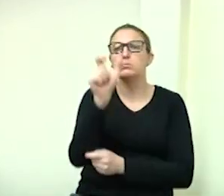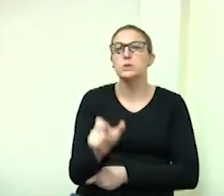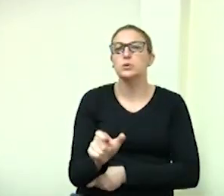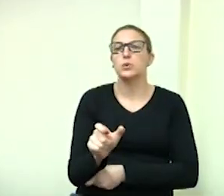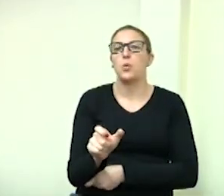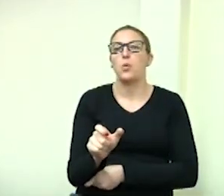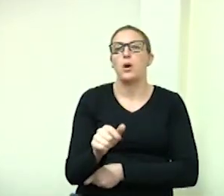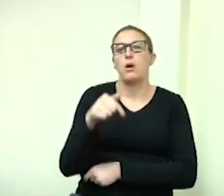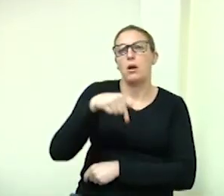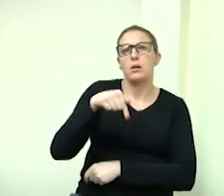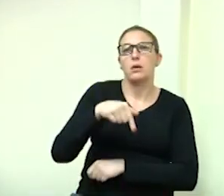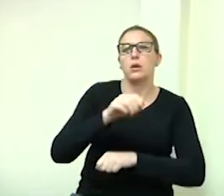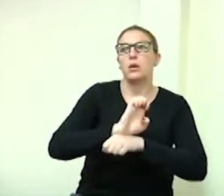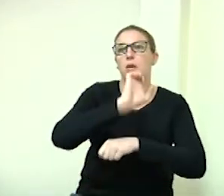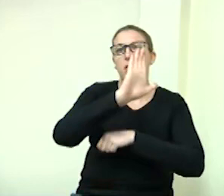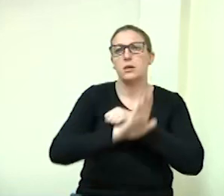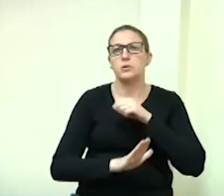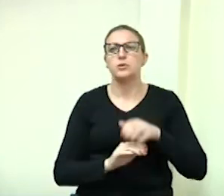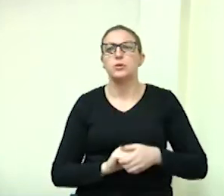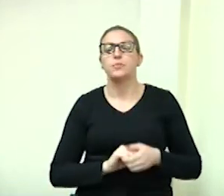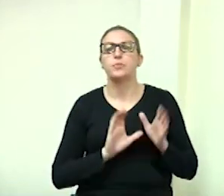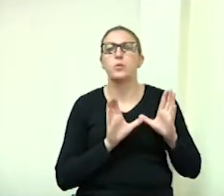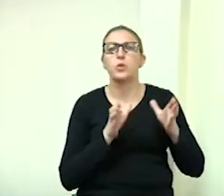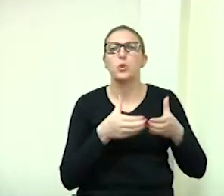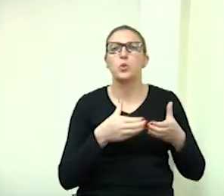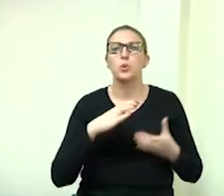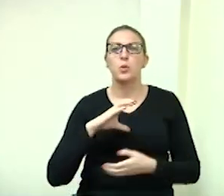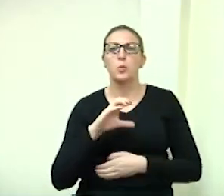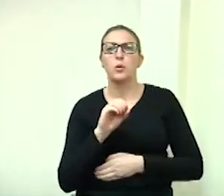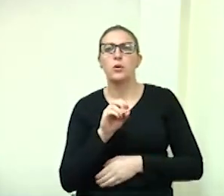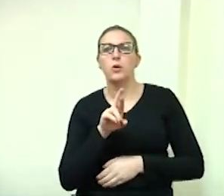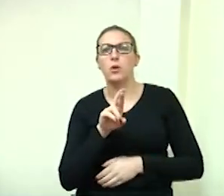sabe do seu estilo